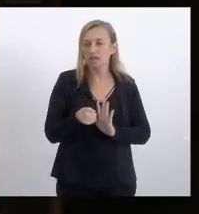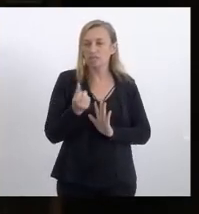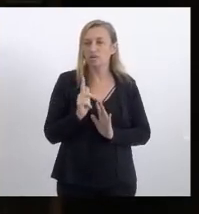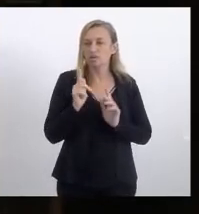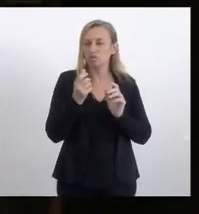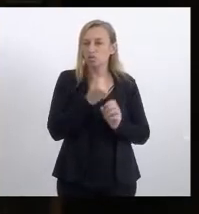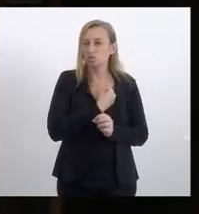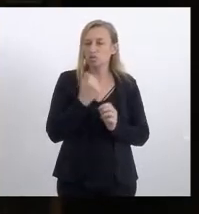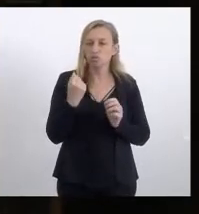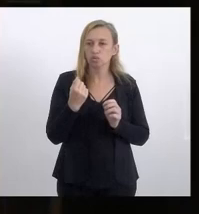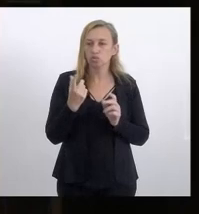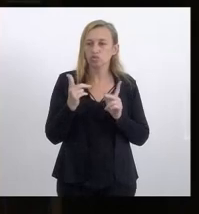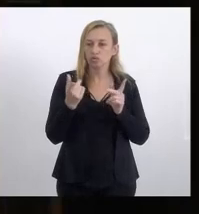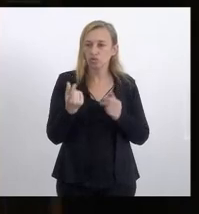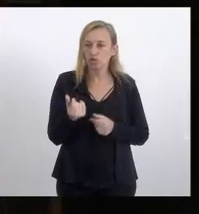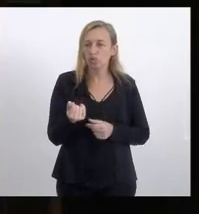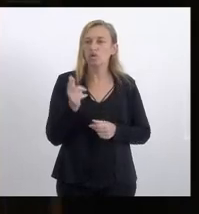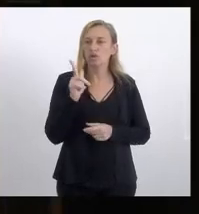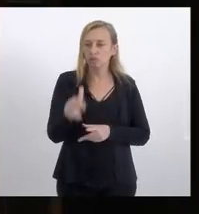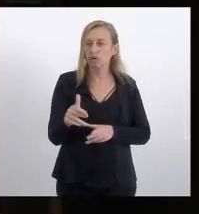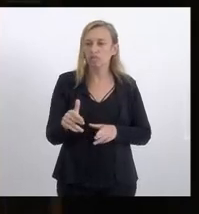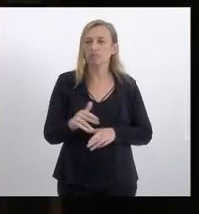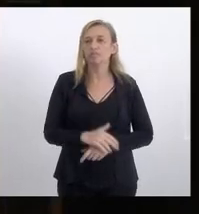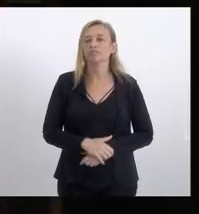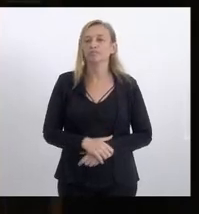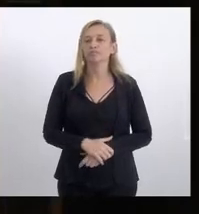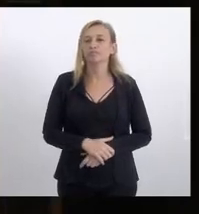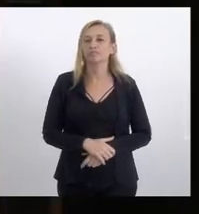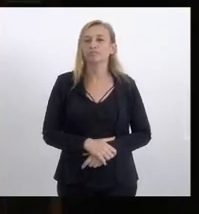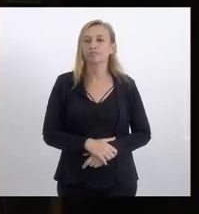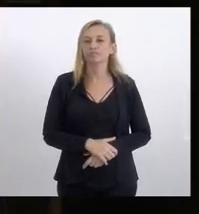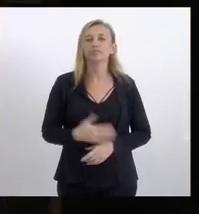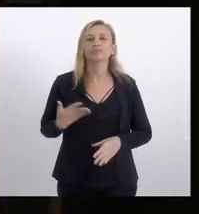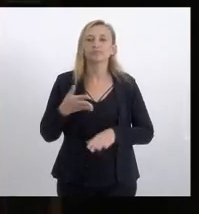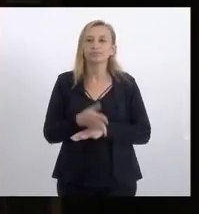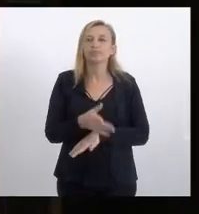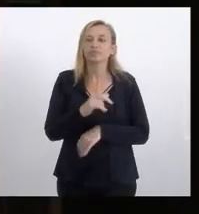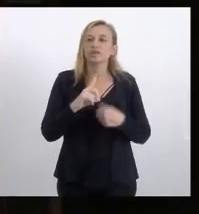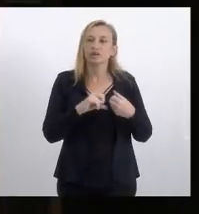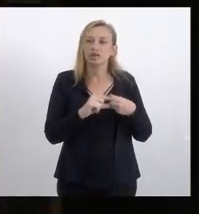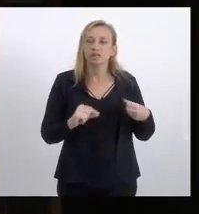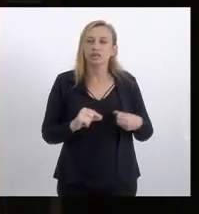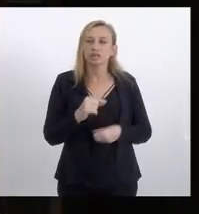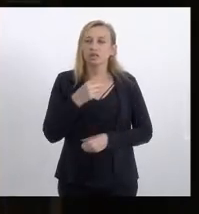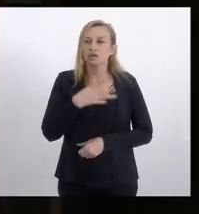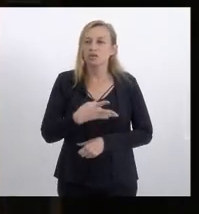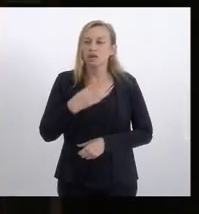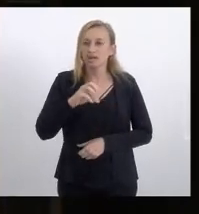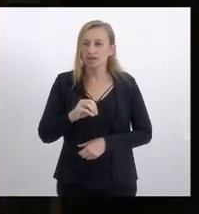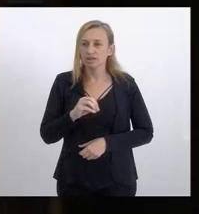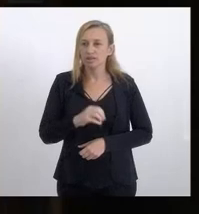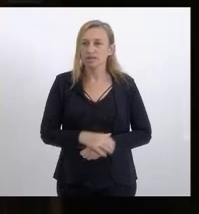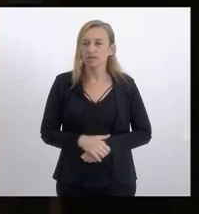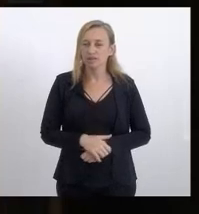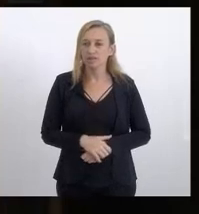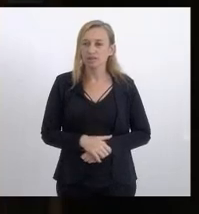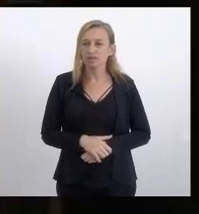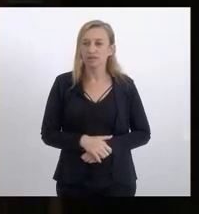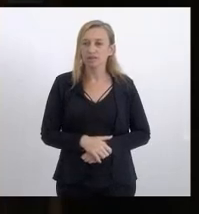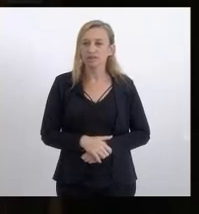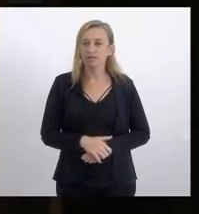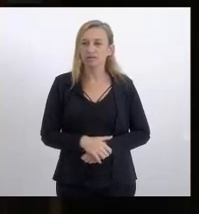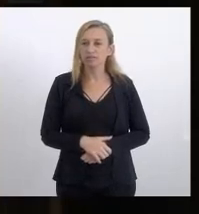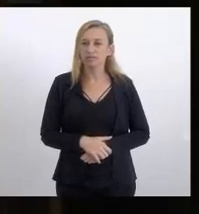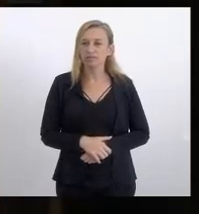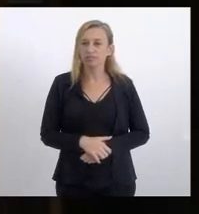remuneração então A ideia é essa E aí Nós entramos no artigo 40 o